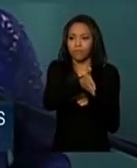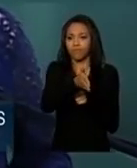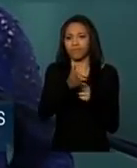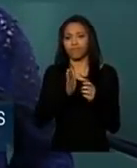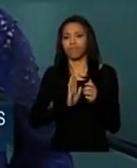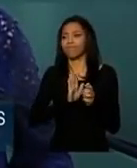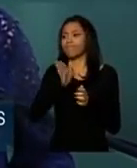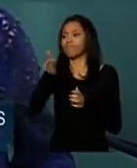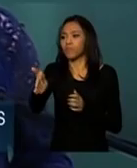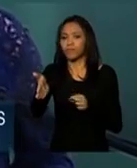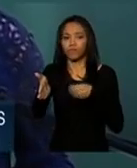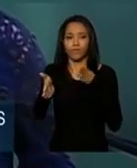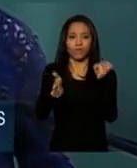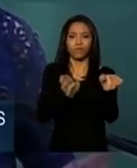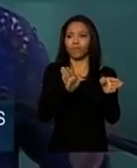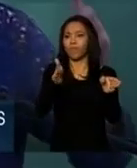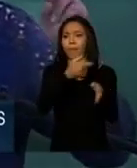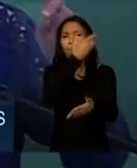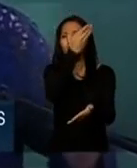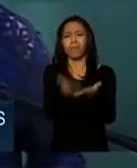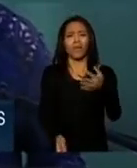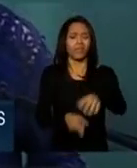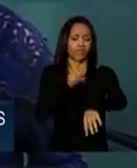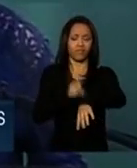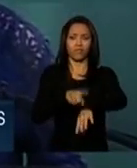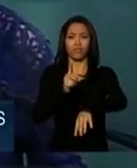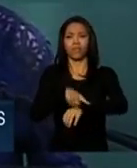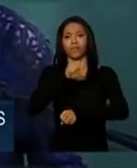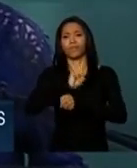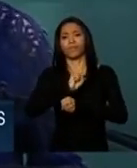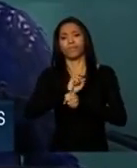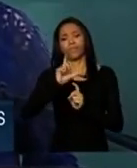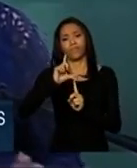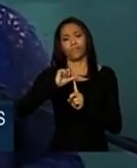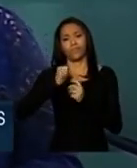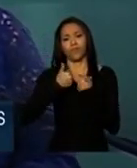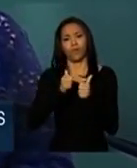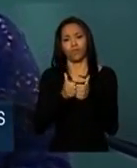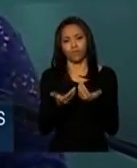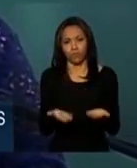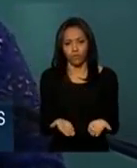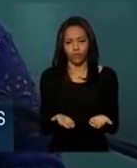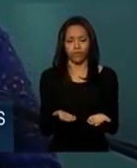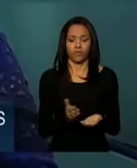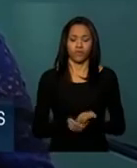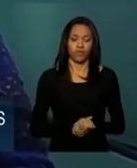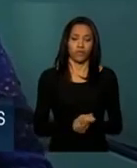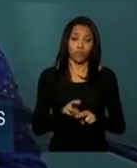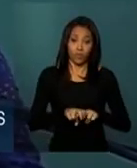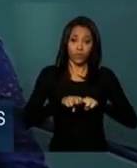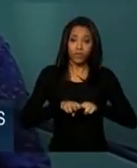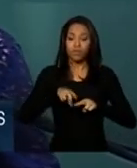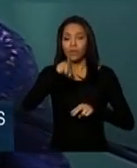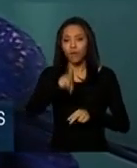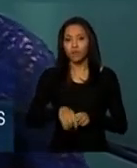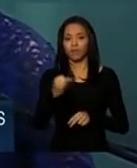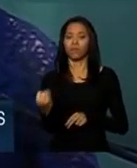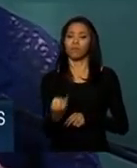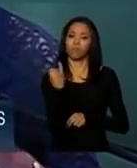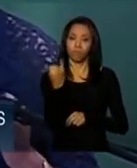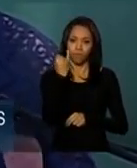transportar. Perdem um tempo imenso no transporte. Por isso, é muito